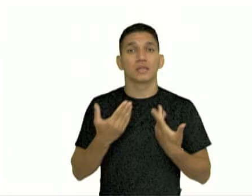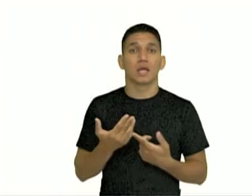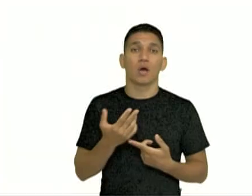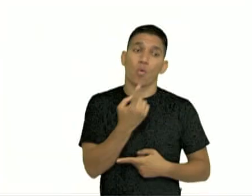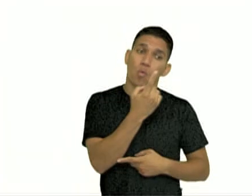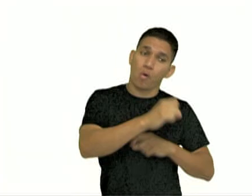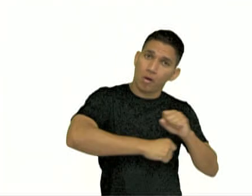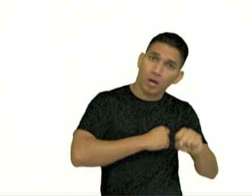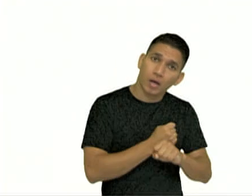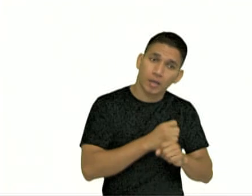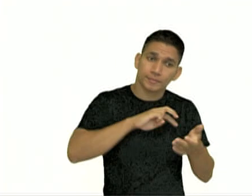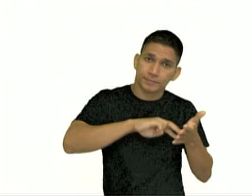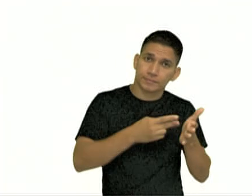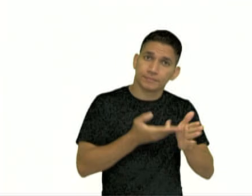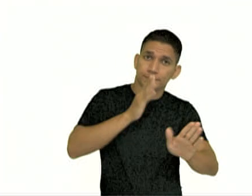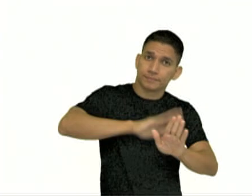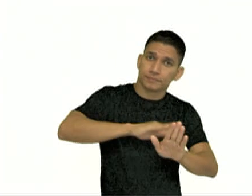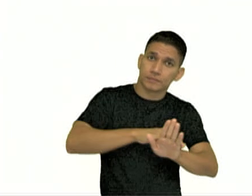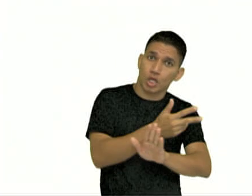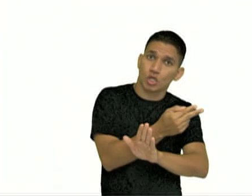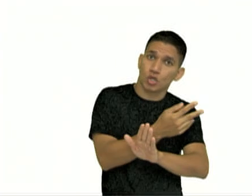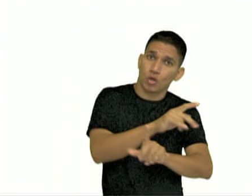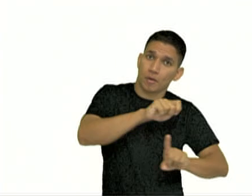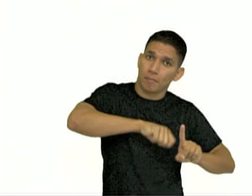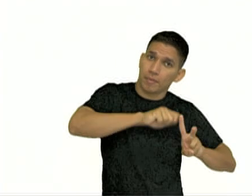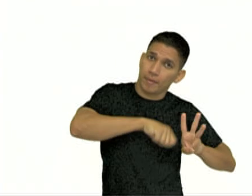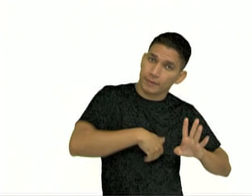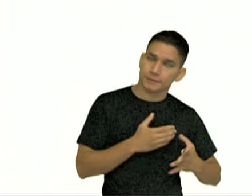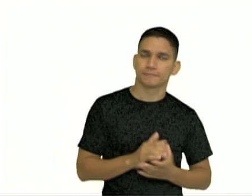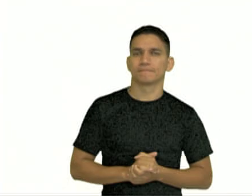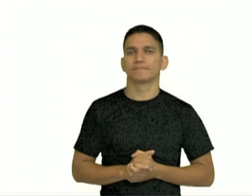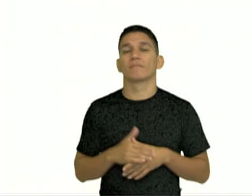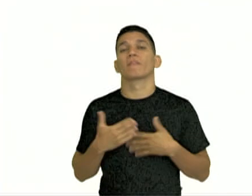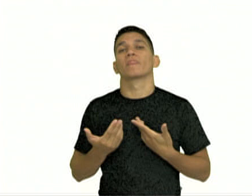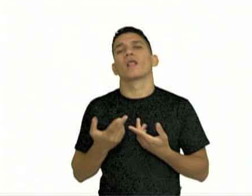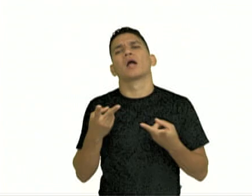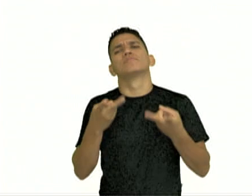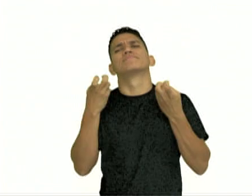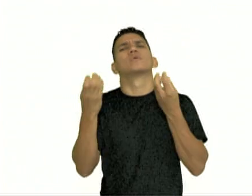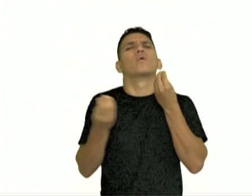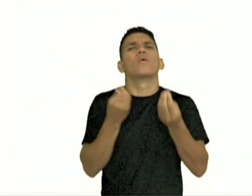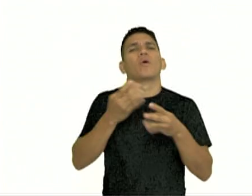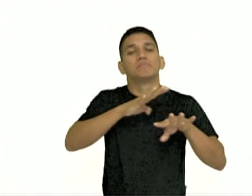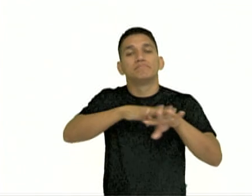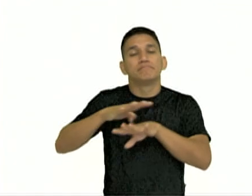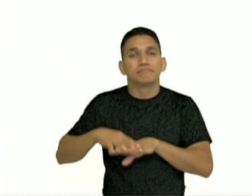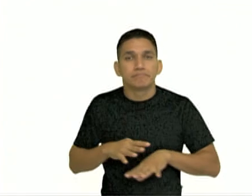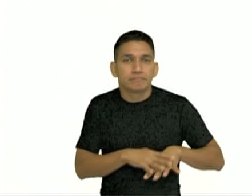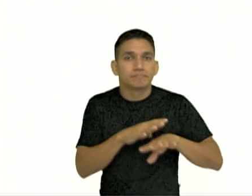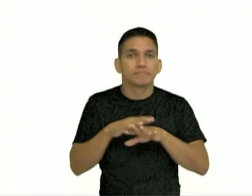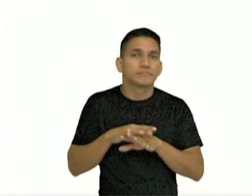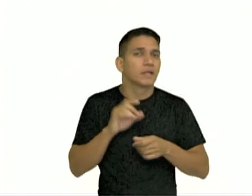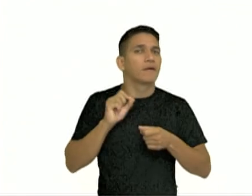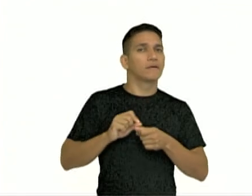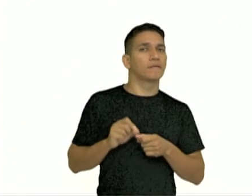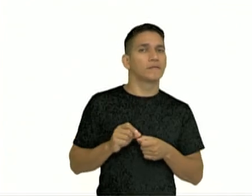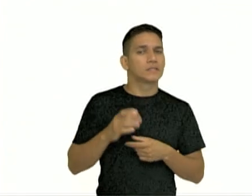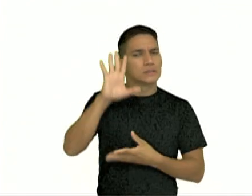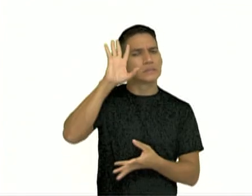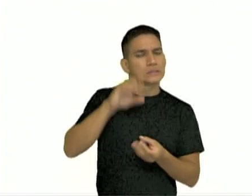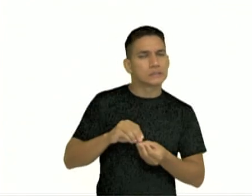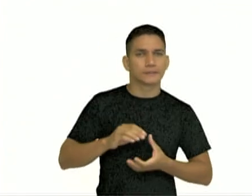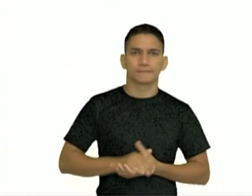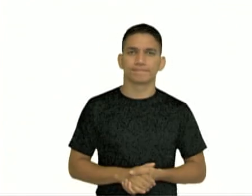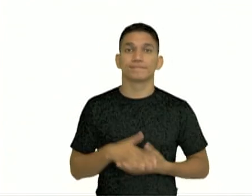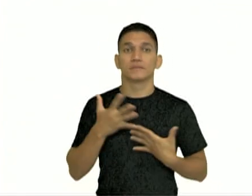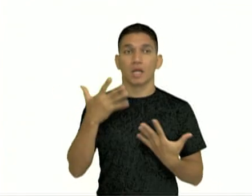ao quê? 12 meses, né? Então vamos ver isso em termos de cálculo para a gente poder entender aqui.